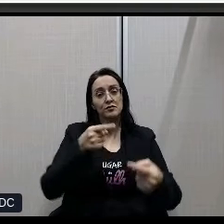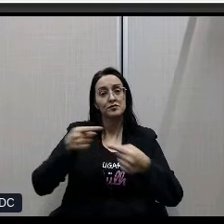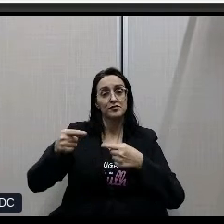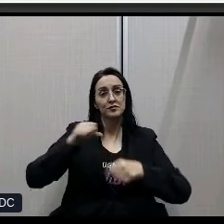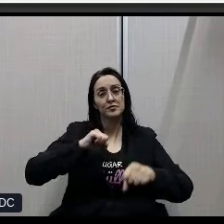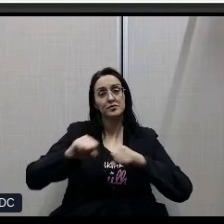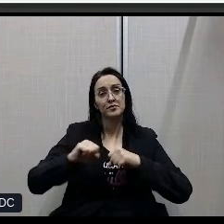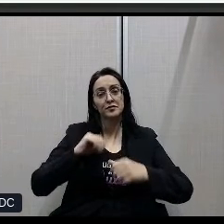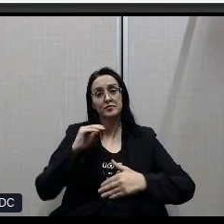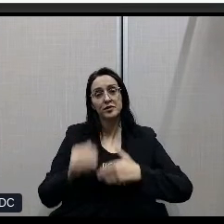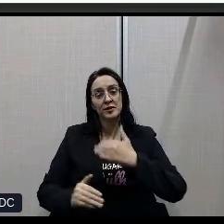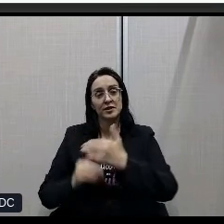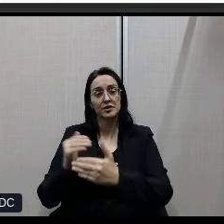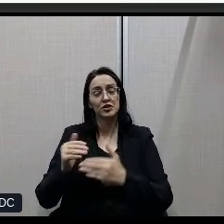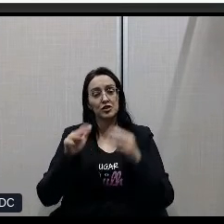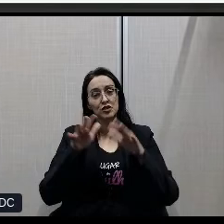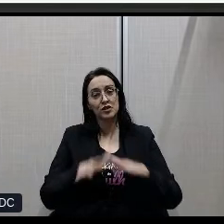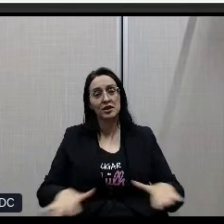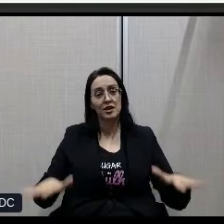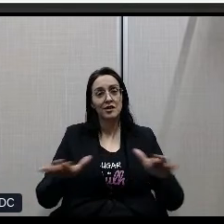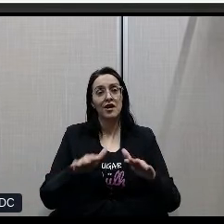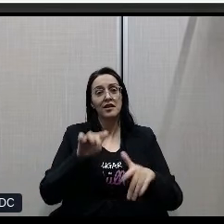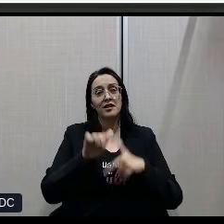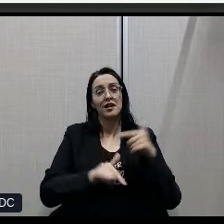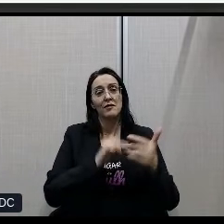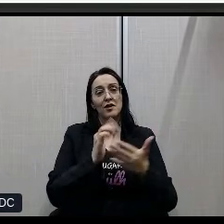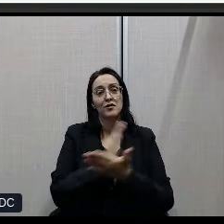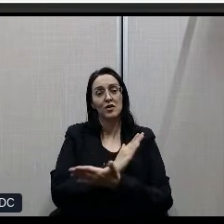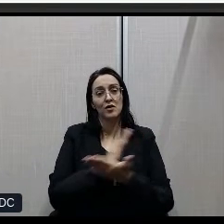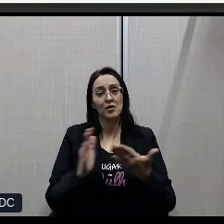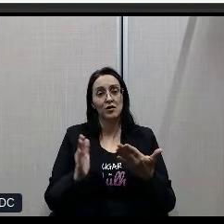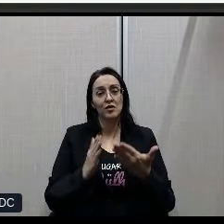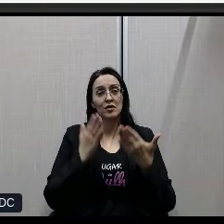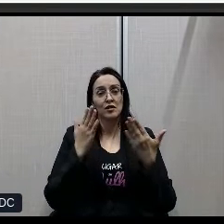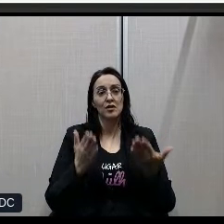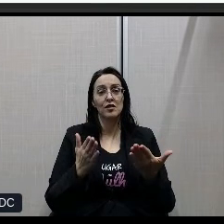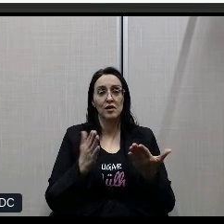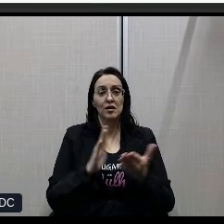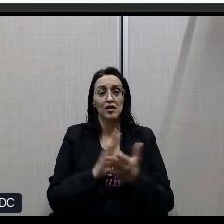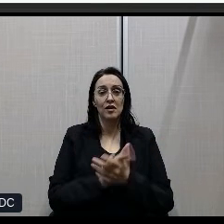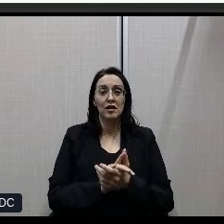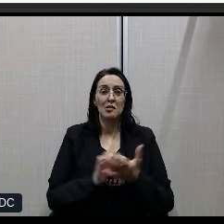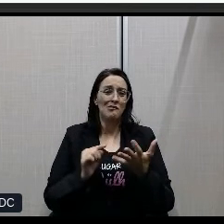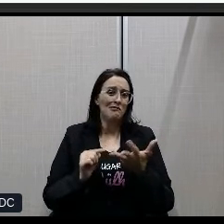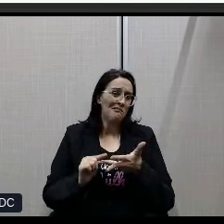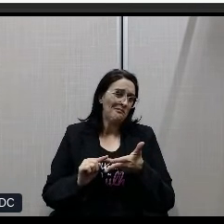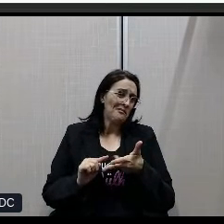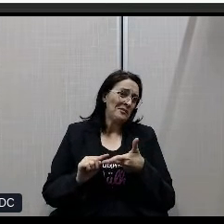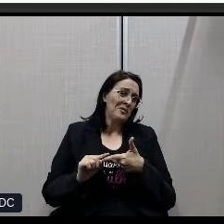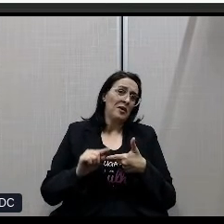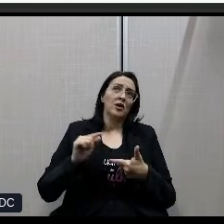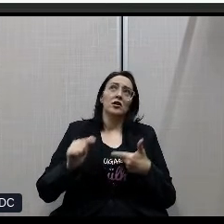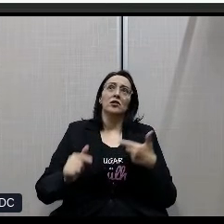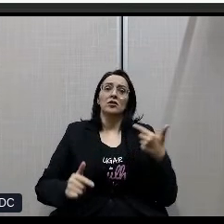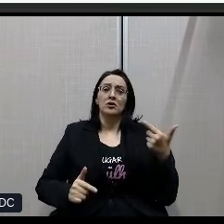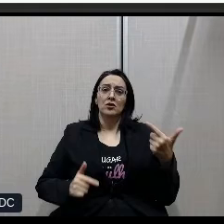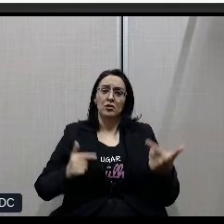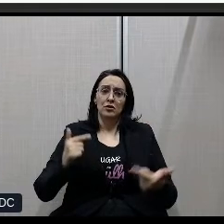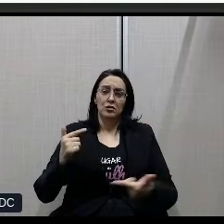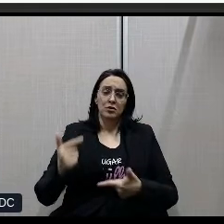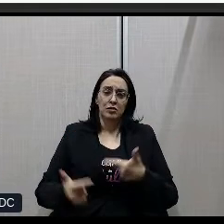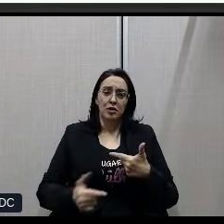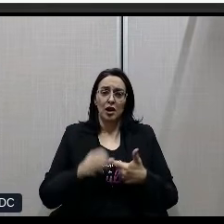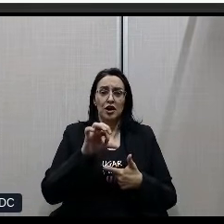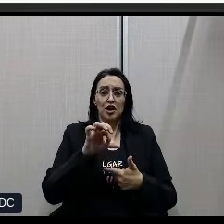processo? No geral, peguei alguns trabalhos, tá? Misericórdia, vários trabalhos. No geral, foram